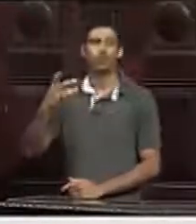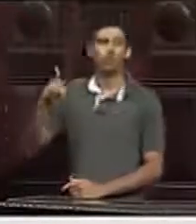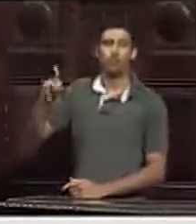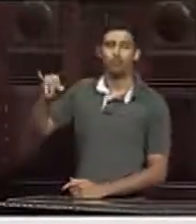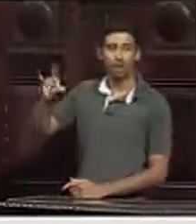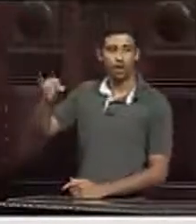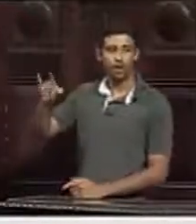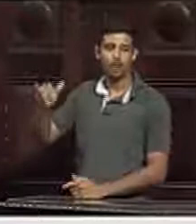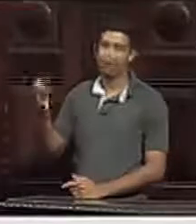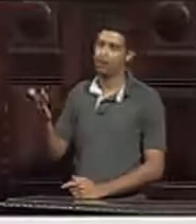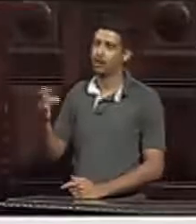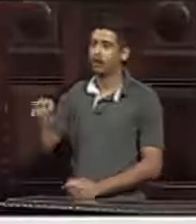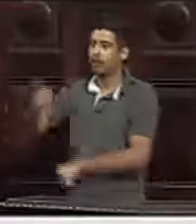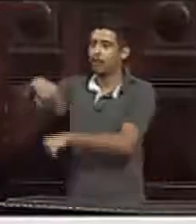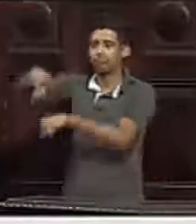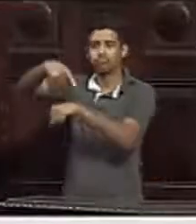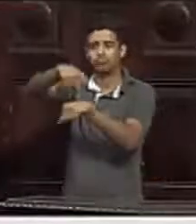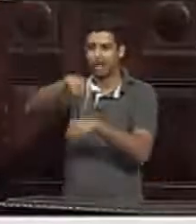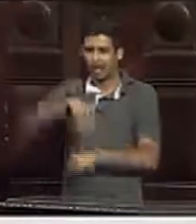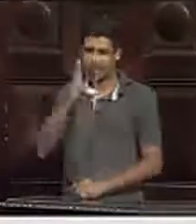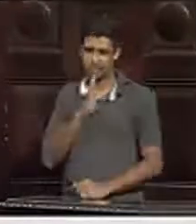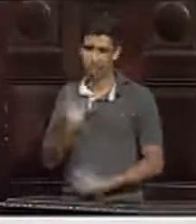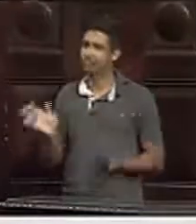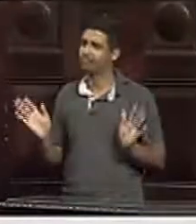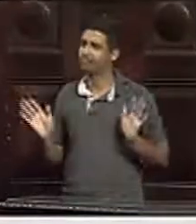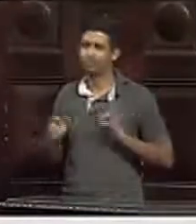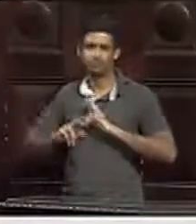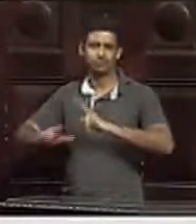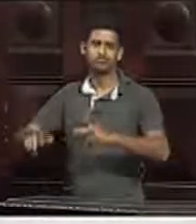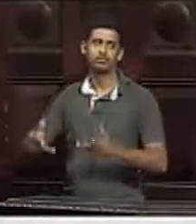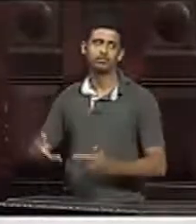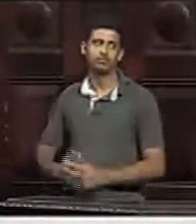eles plantam a coca e